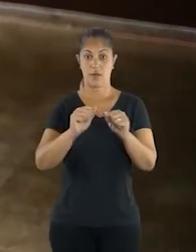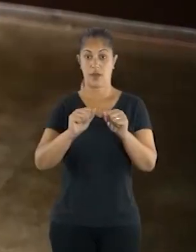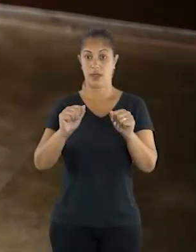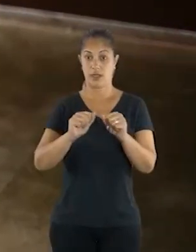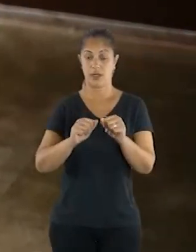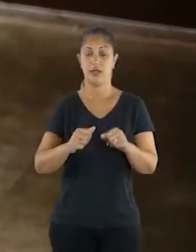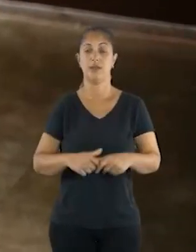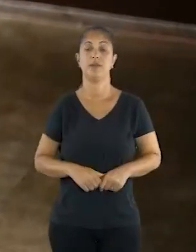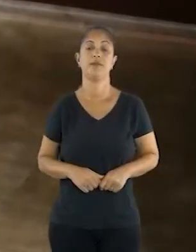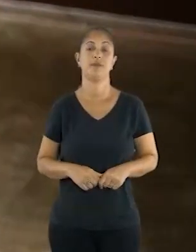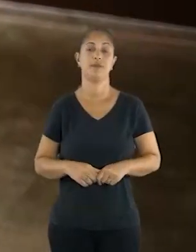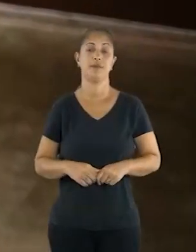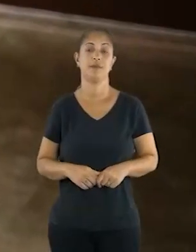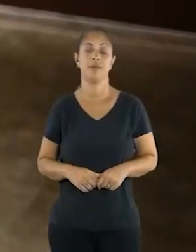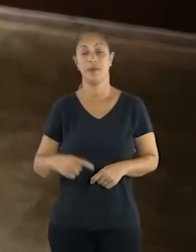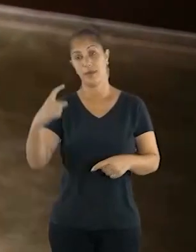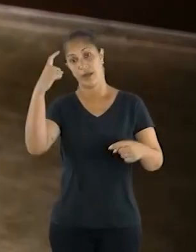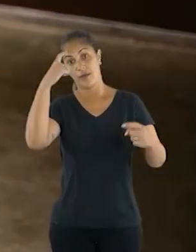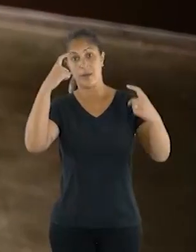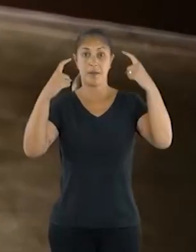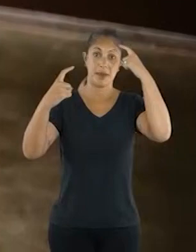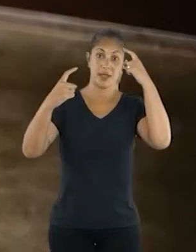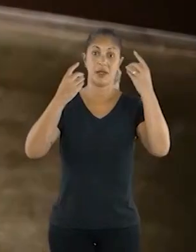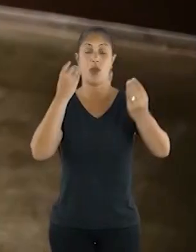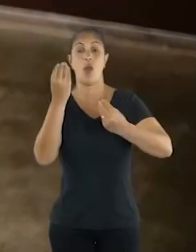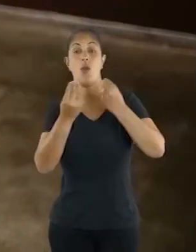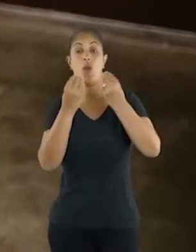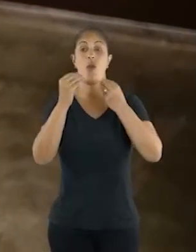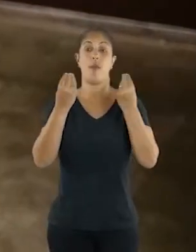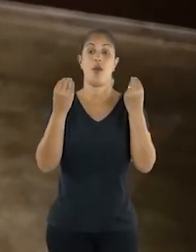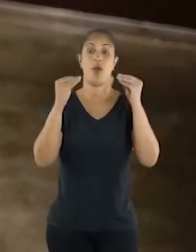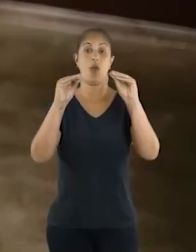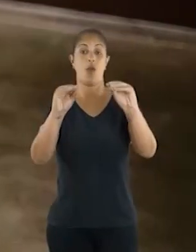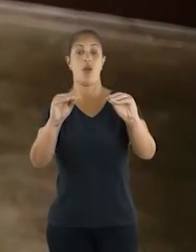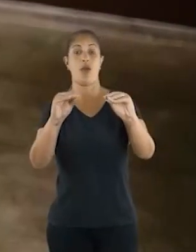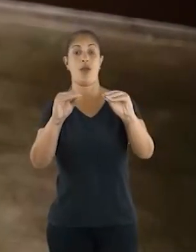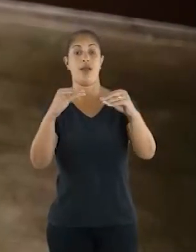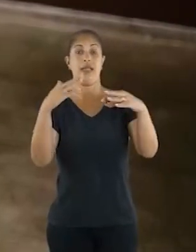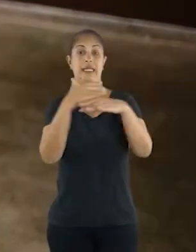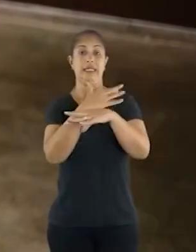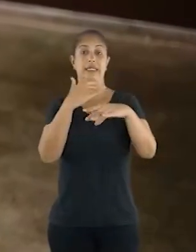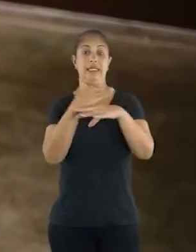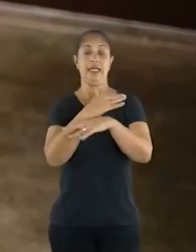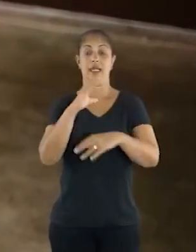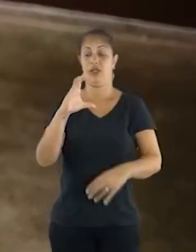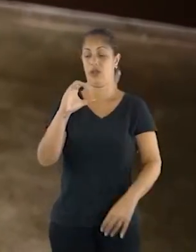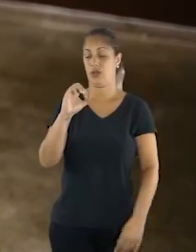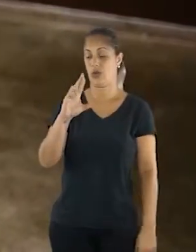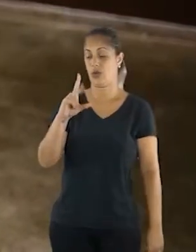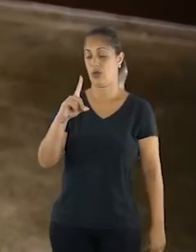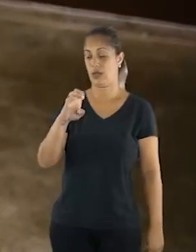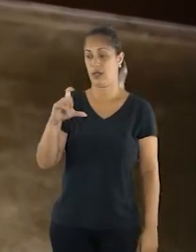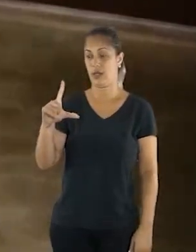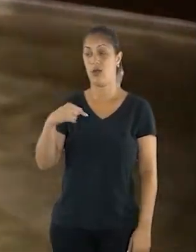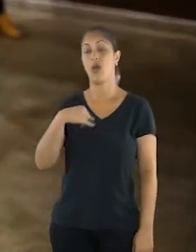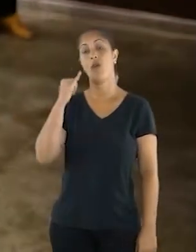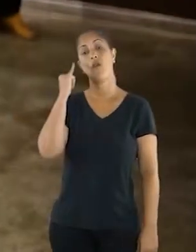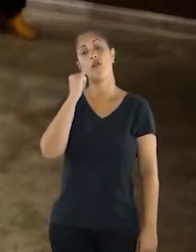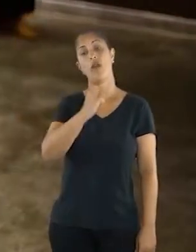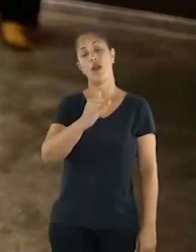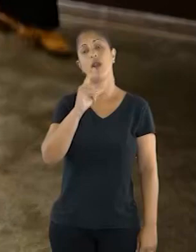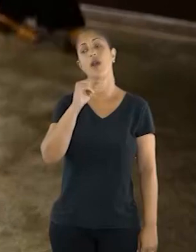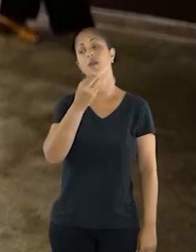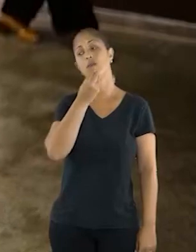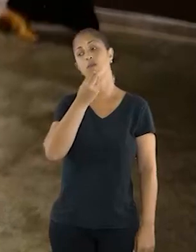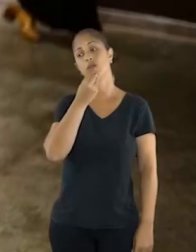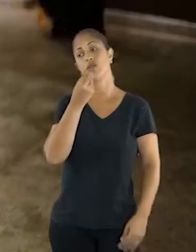fazer, a gente ficou pensando onde que a gente ia colocar a cidade Cordel. Aí eu falei para ele, puxa, a gente